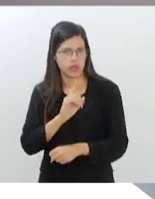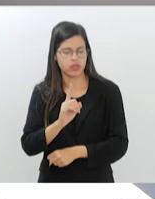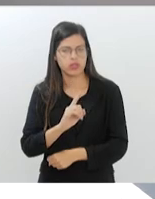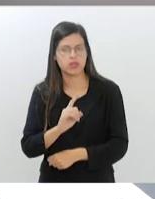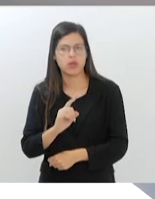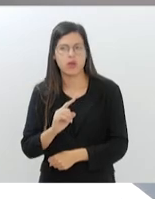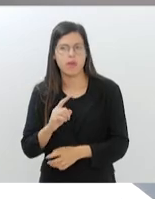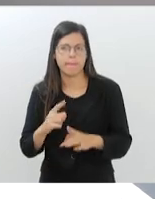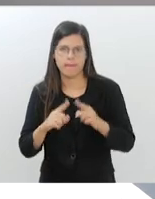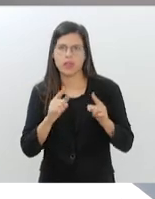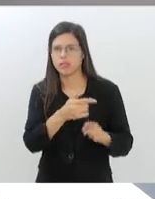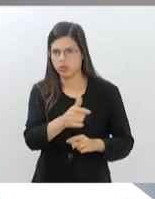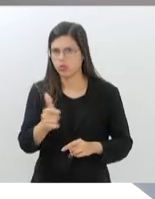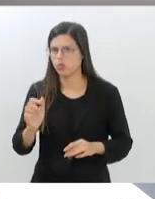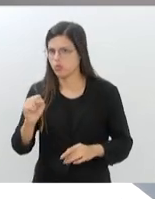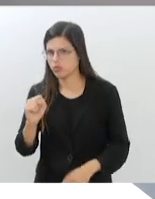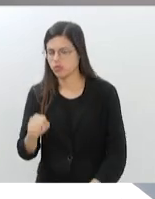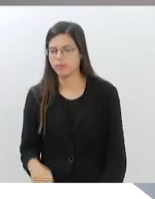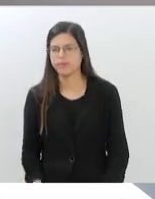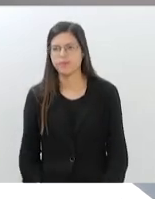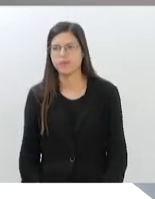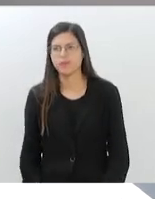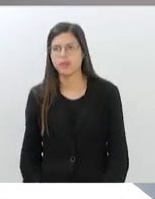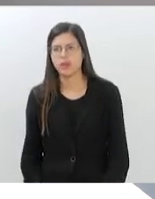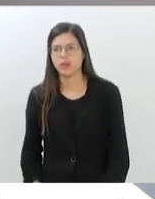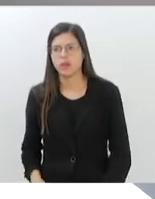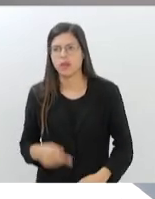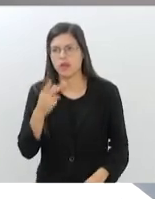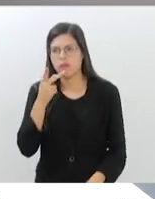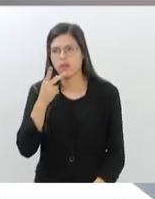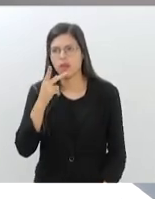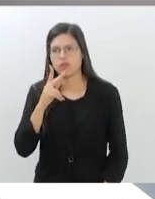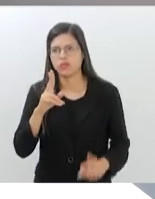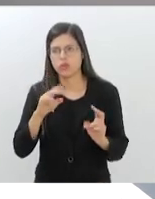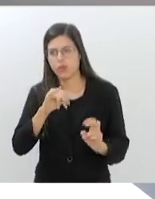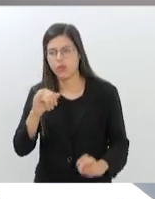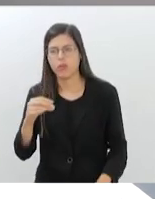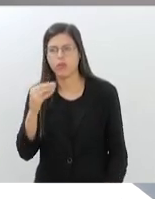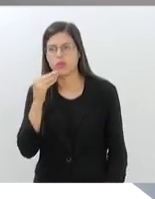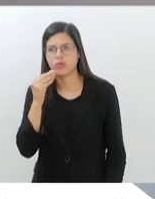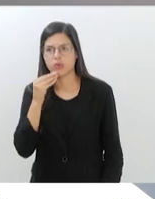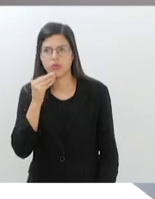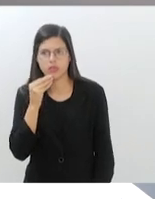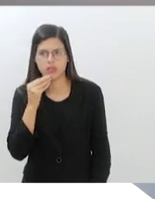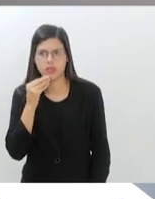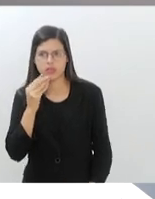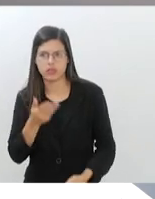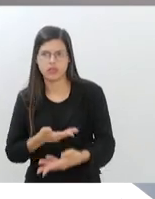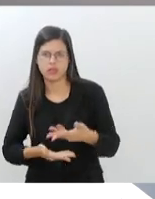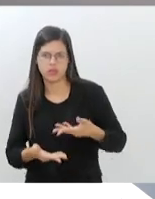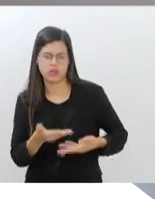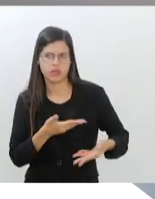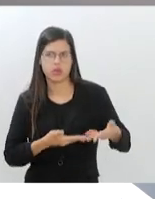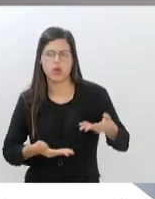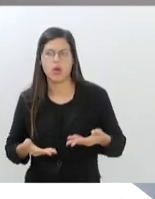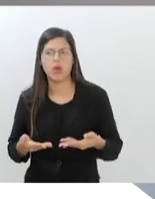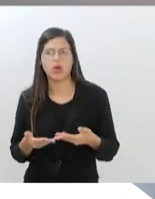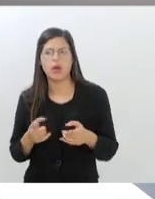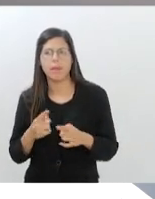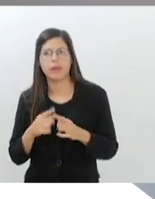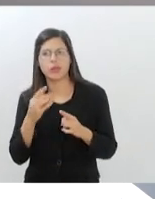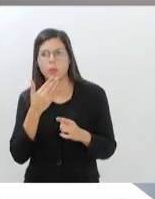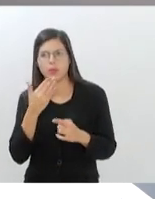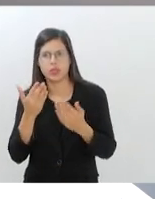consigo né ela exatamente da oportunidade dessa troca mas tá pedido Vista a gente conversa posterior eu